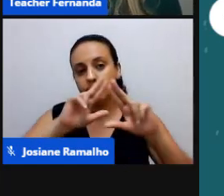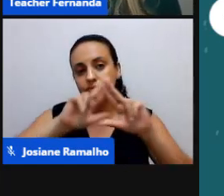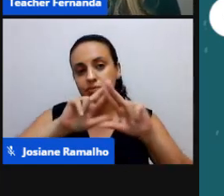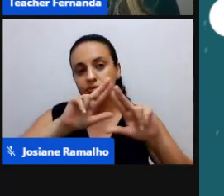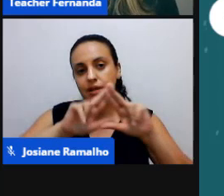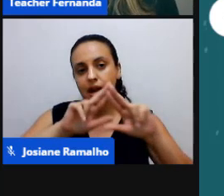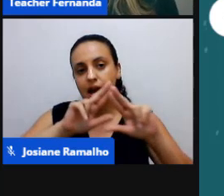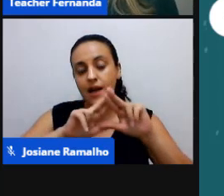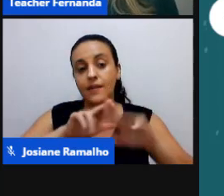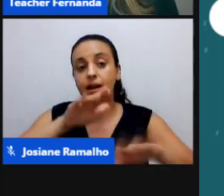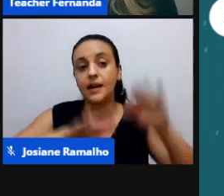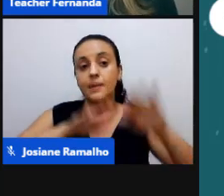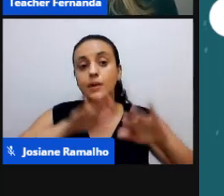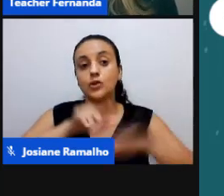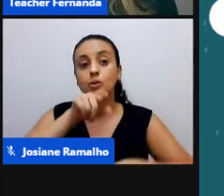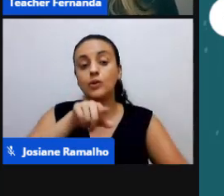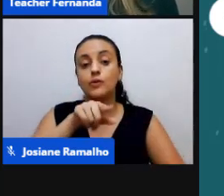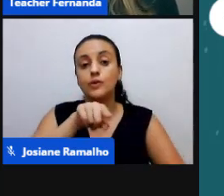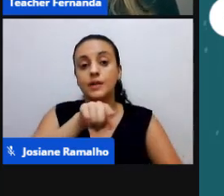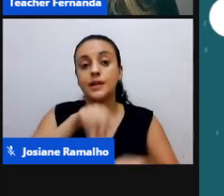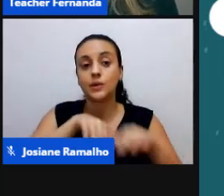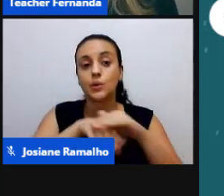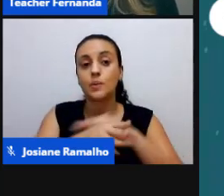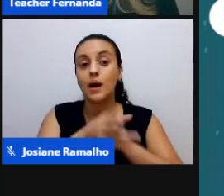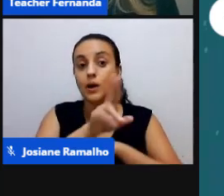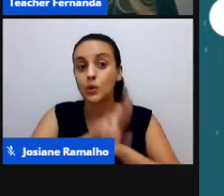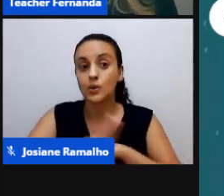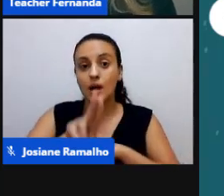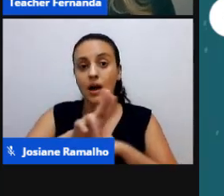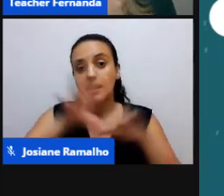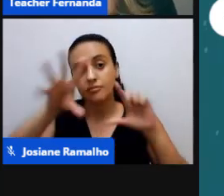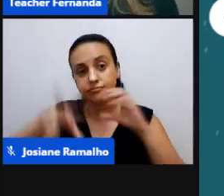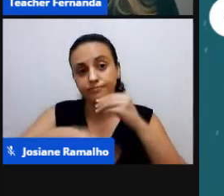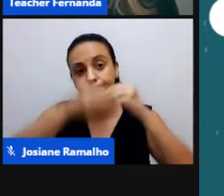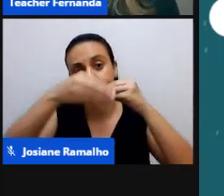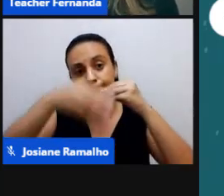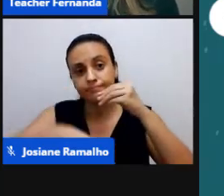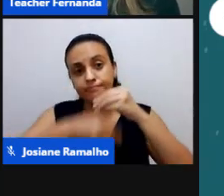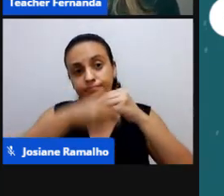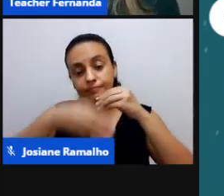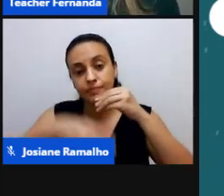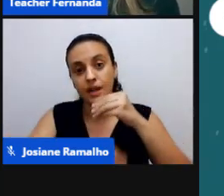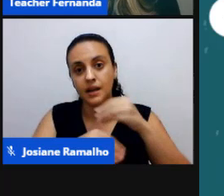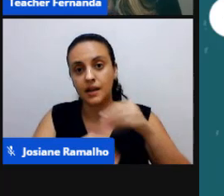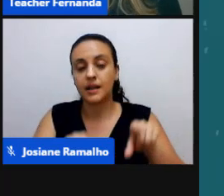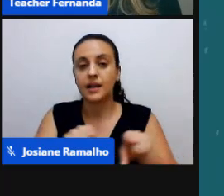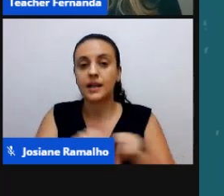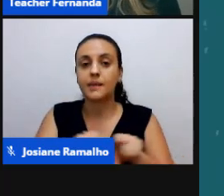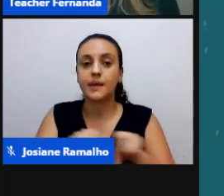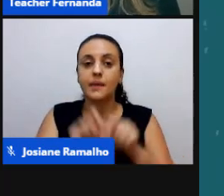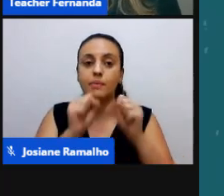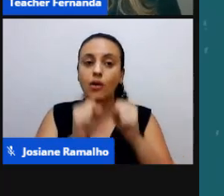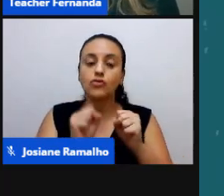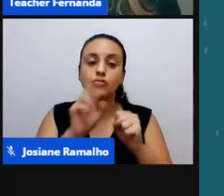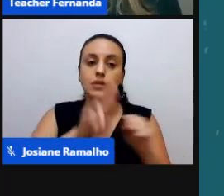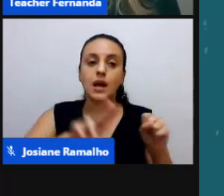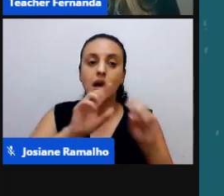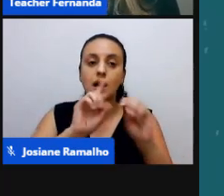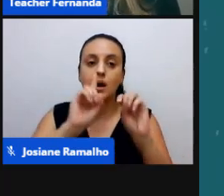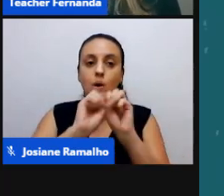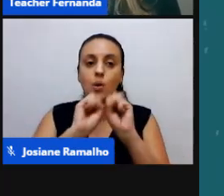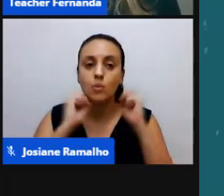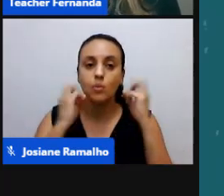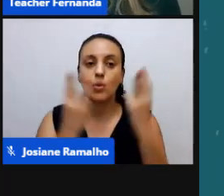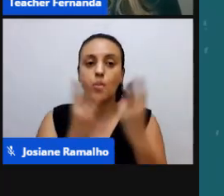acostumado a usar. E incorporar também, quem usa Moodle e outras plataformas que dá para incorporar, o Google Sala